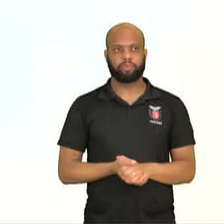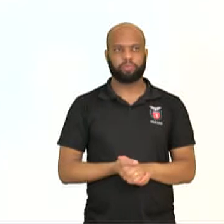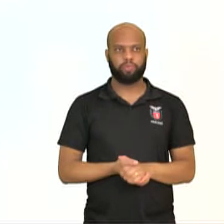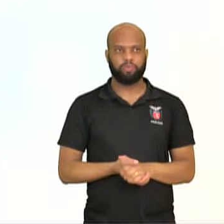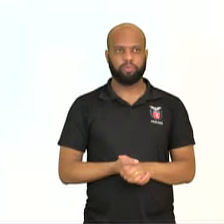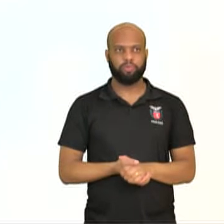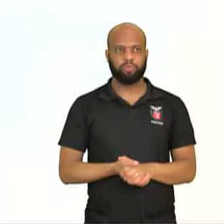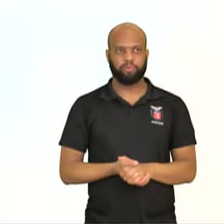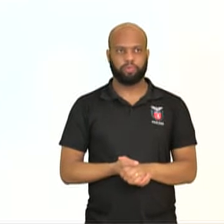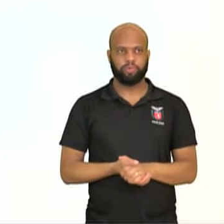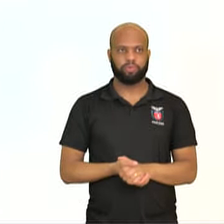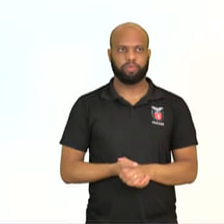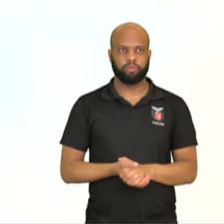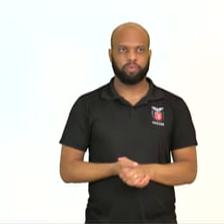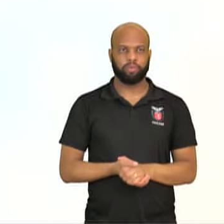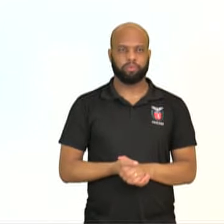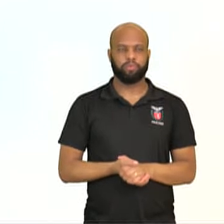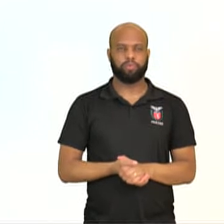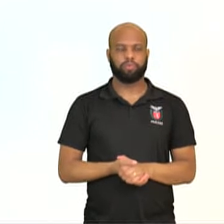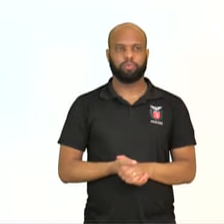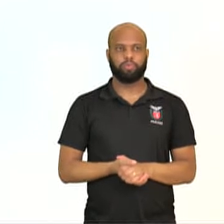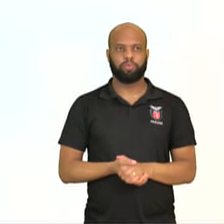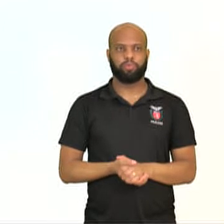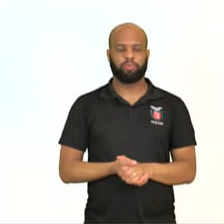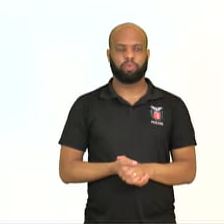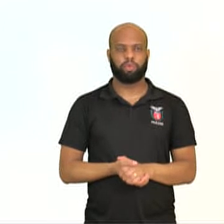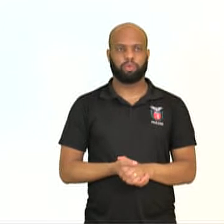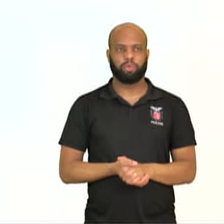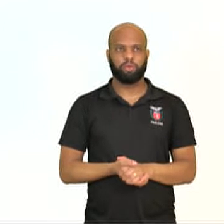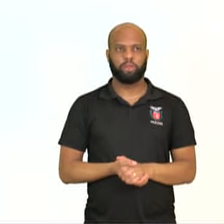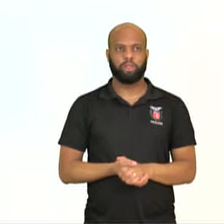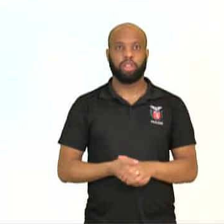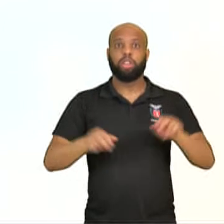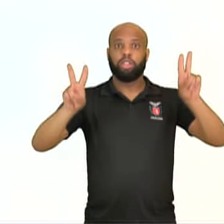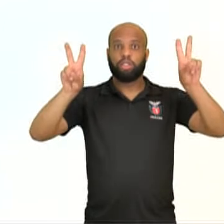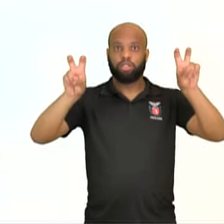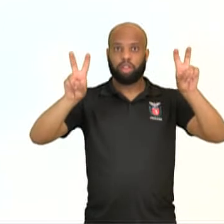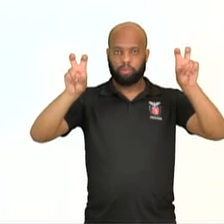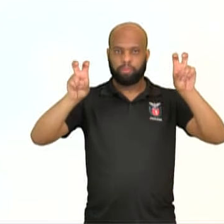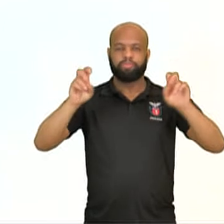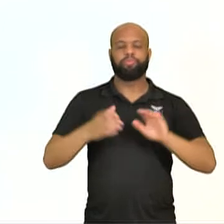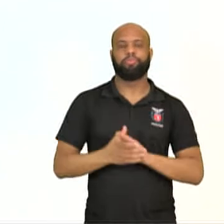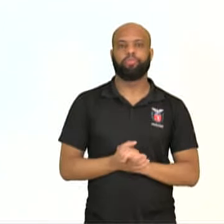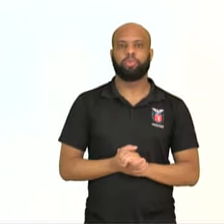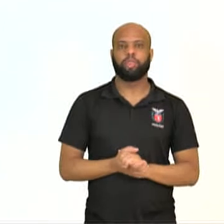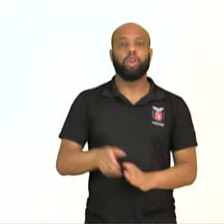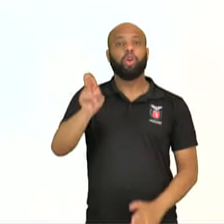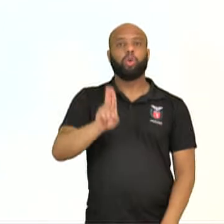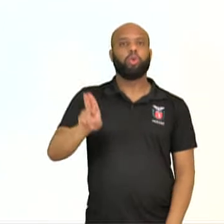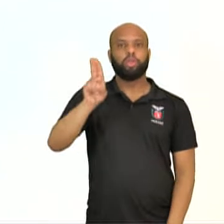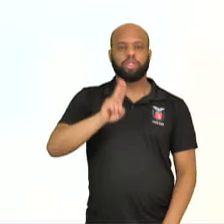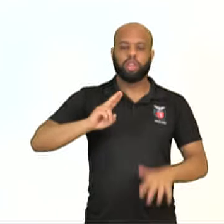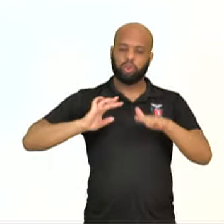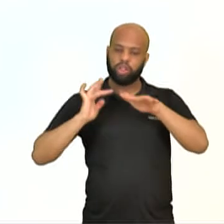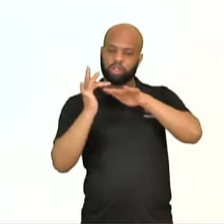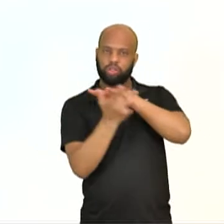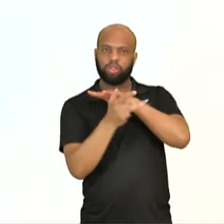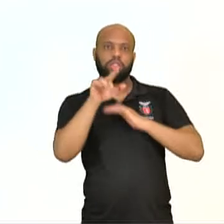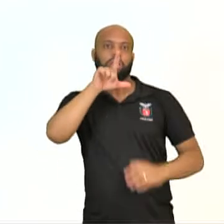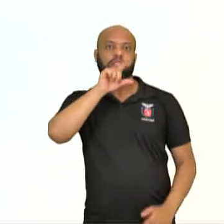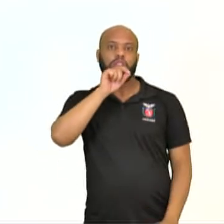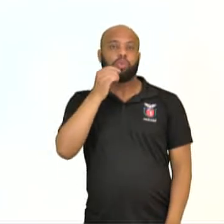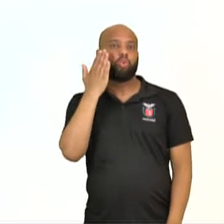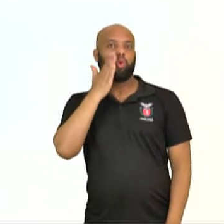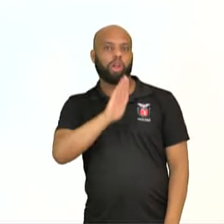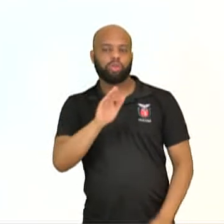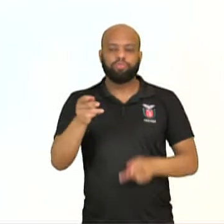o Twitter como forma de invitação, ou seja, usando aqui a rede social como forma de